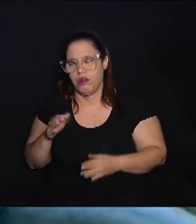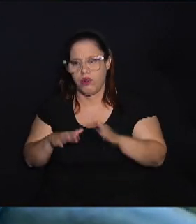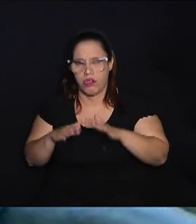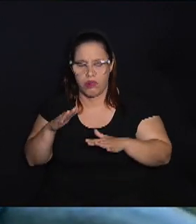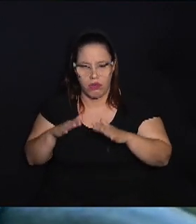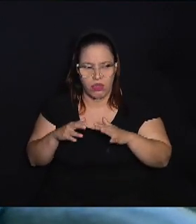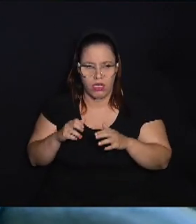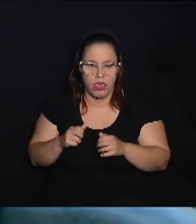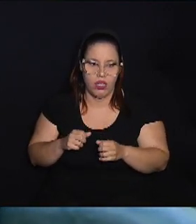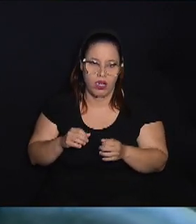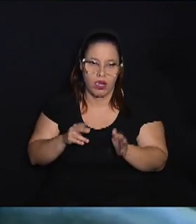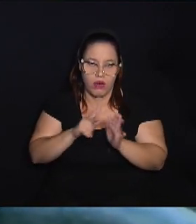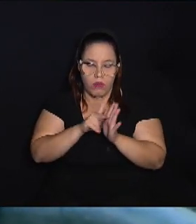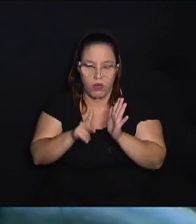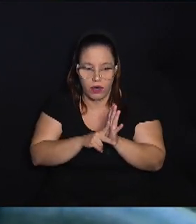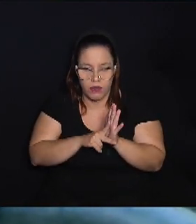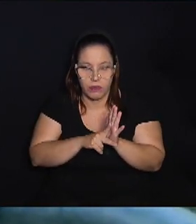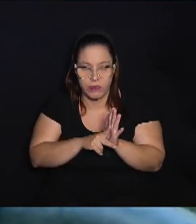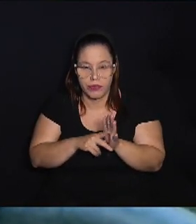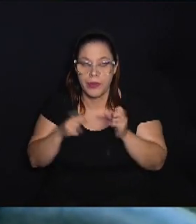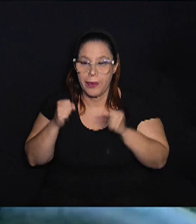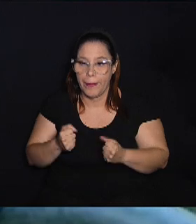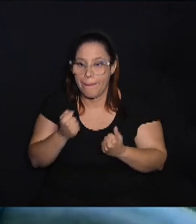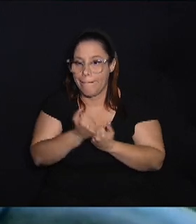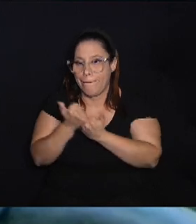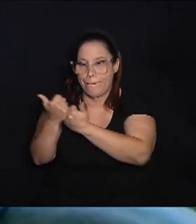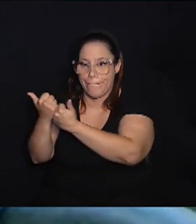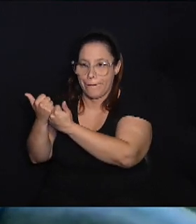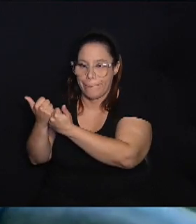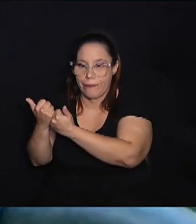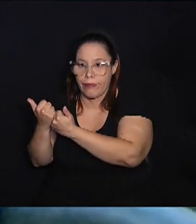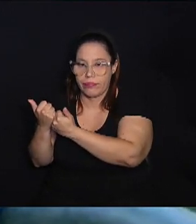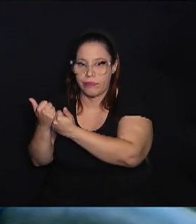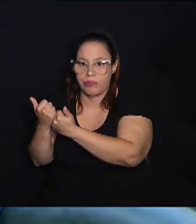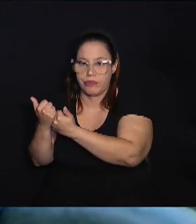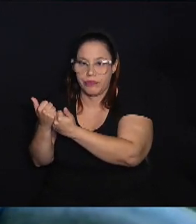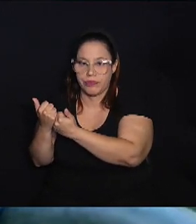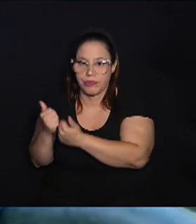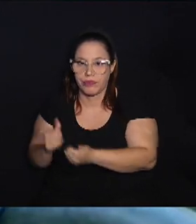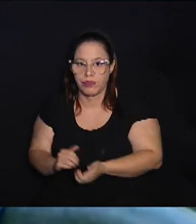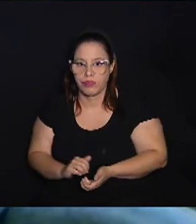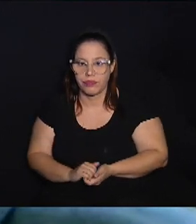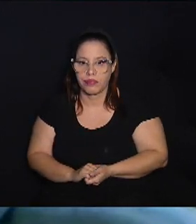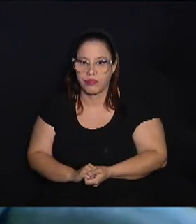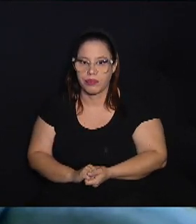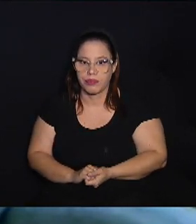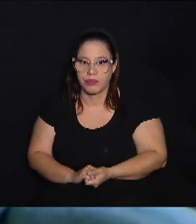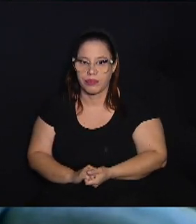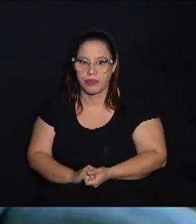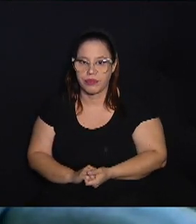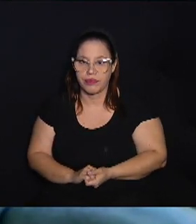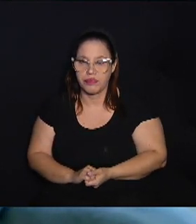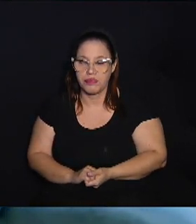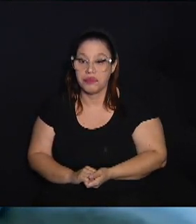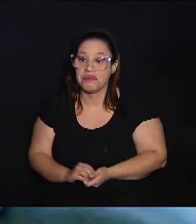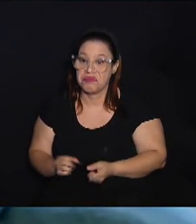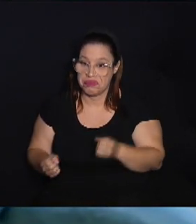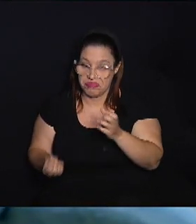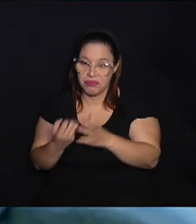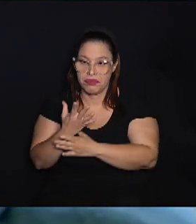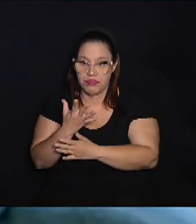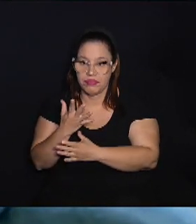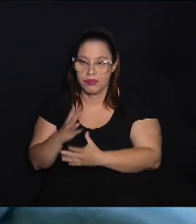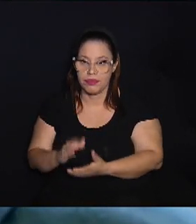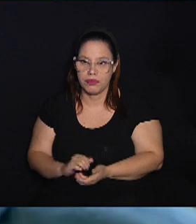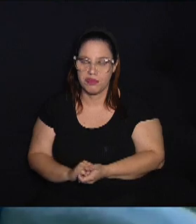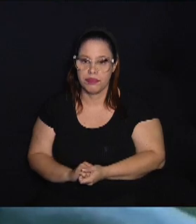programa, para que eles possam também apoiar as cooperativas. E aí foi assim que ele surgiu. E